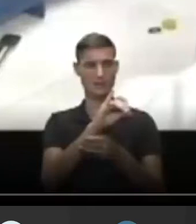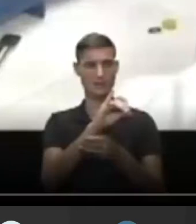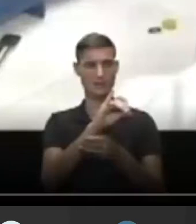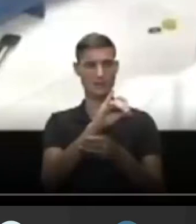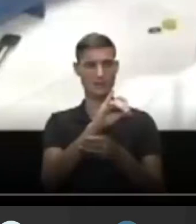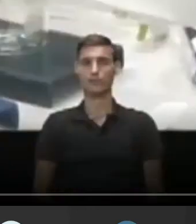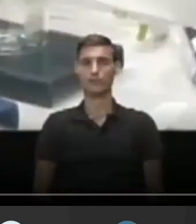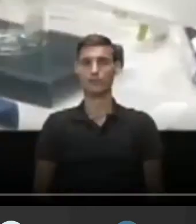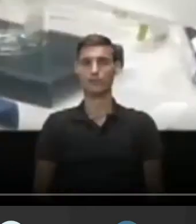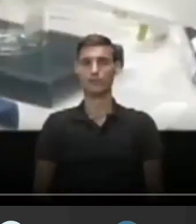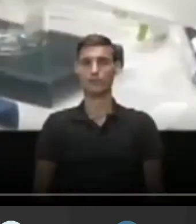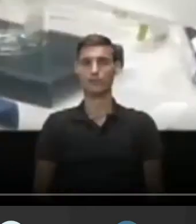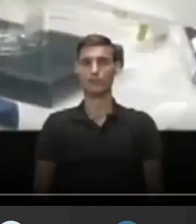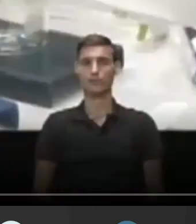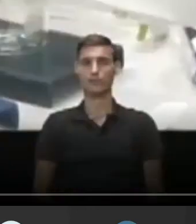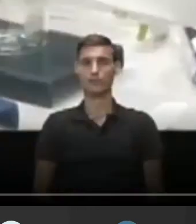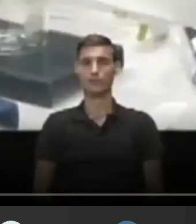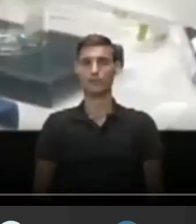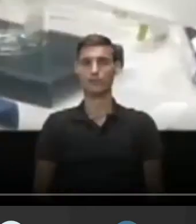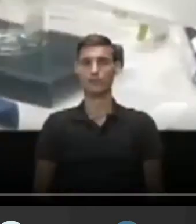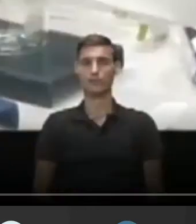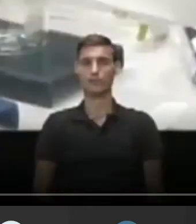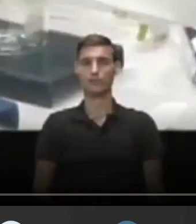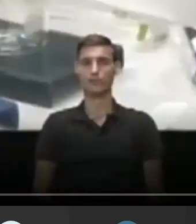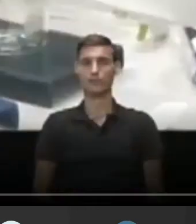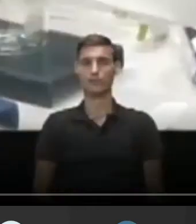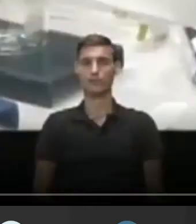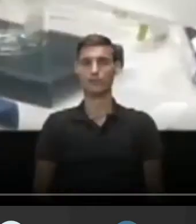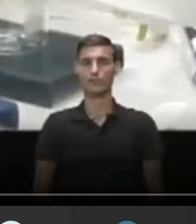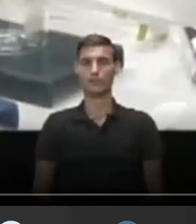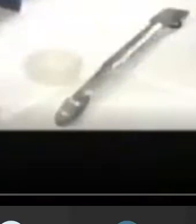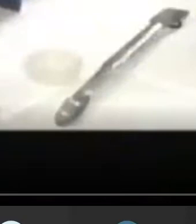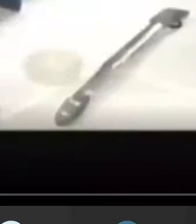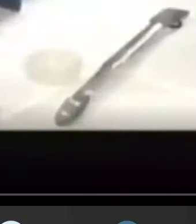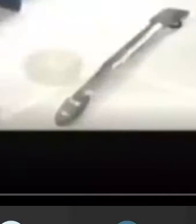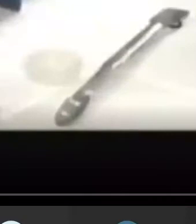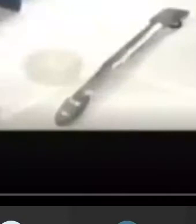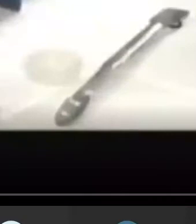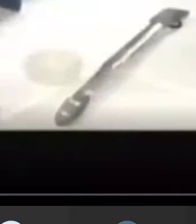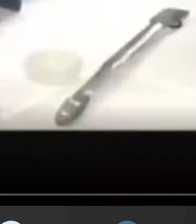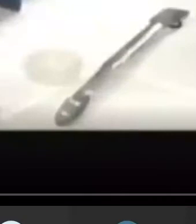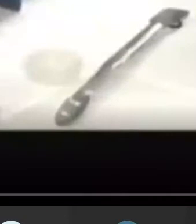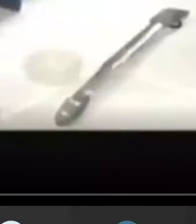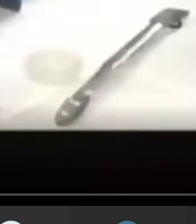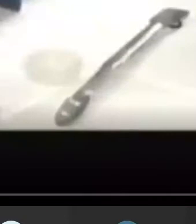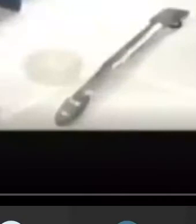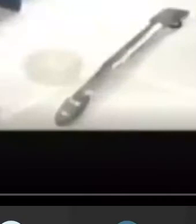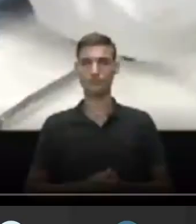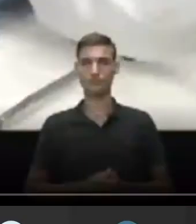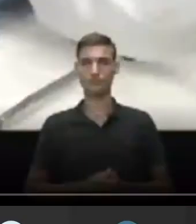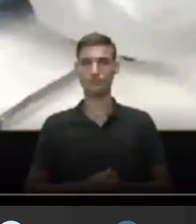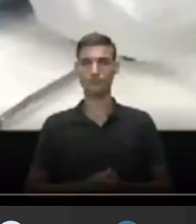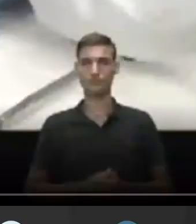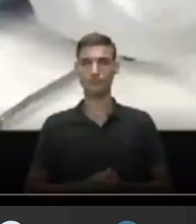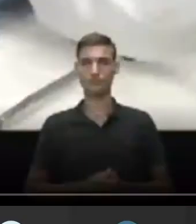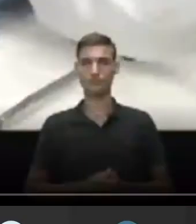Cada um com 3 amostras. Sempre fazendo o mesmo procedimento.